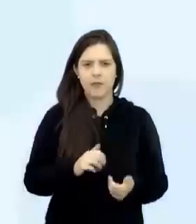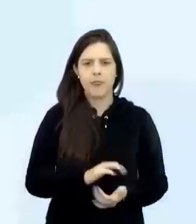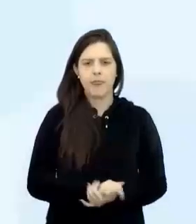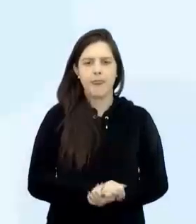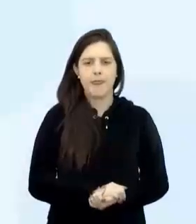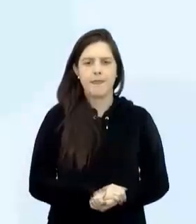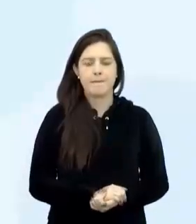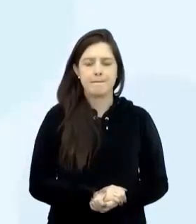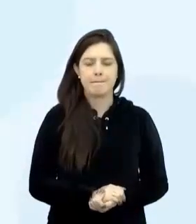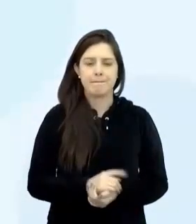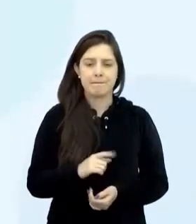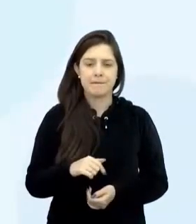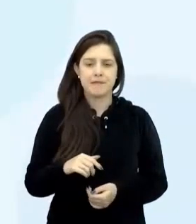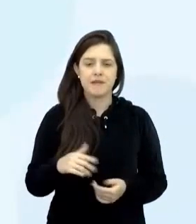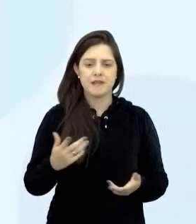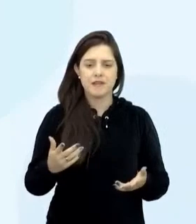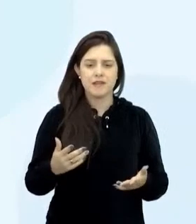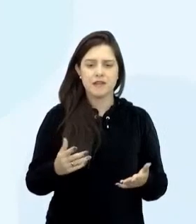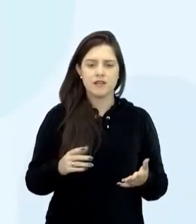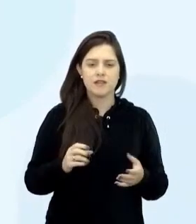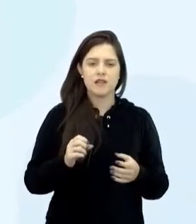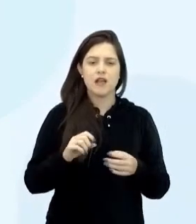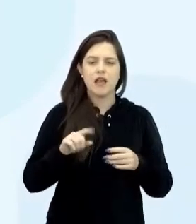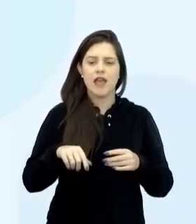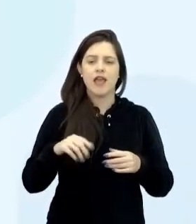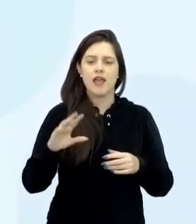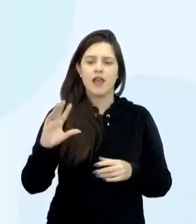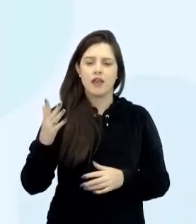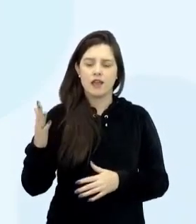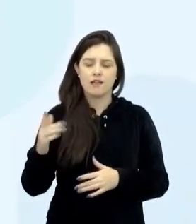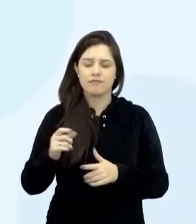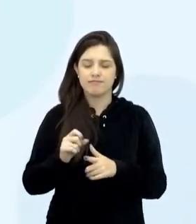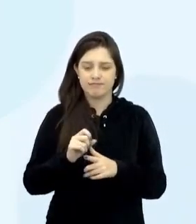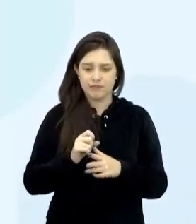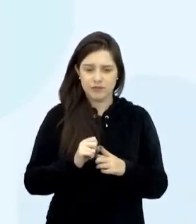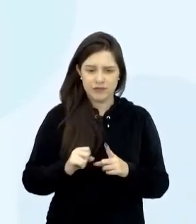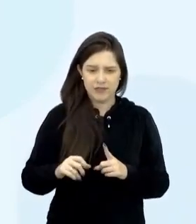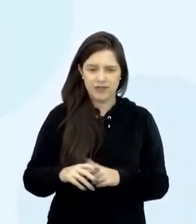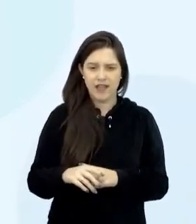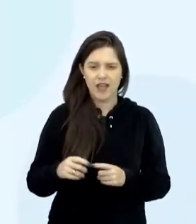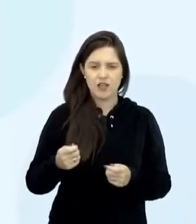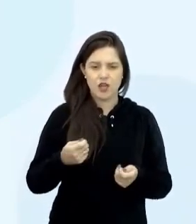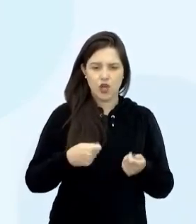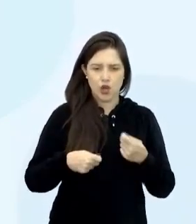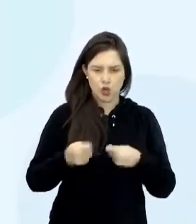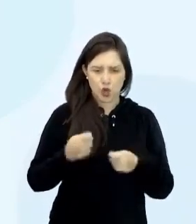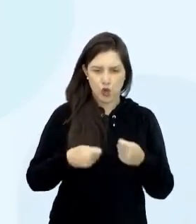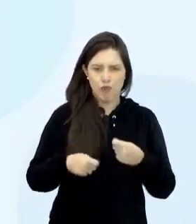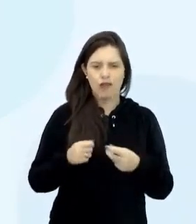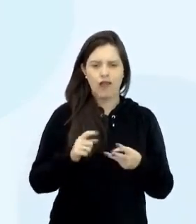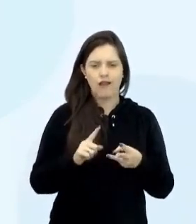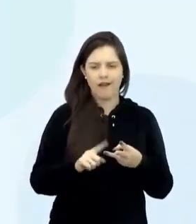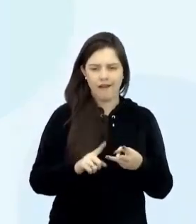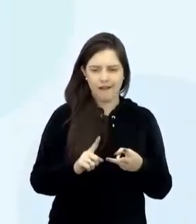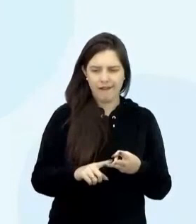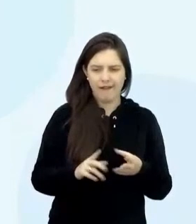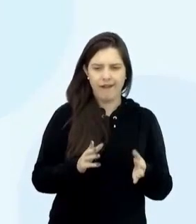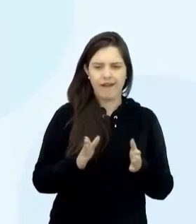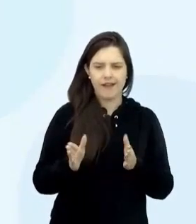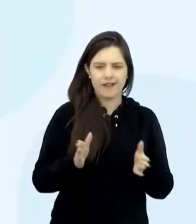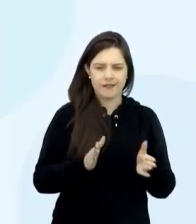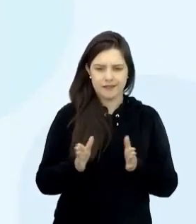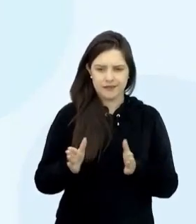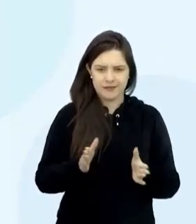é uma situação, né, que envolve questões sociais, econômicas e de acesso, certo? Então nós temos que ter acesso a uma água